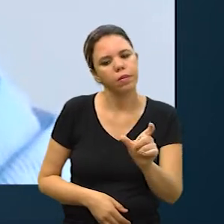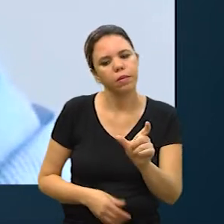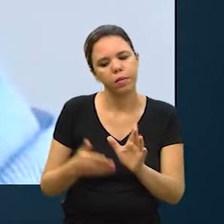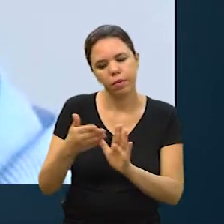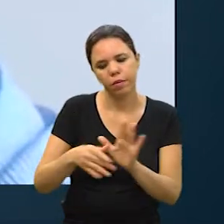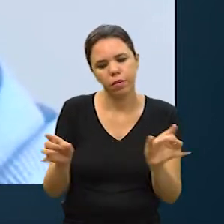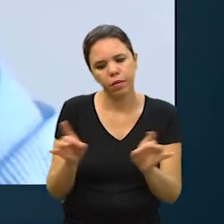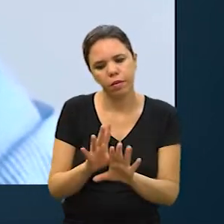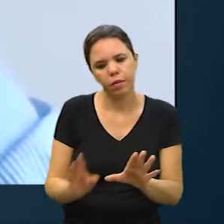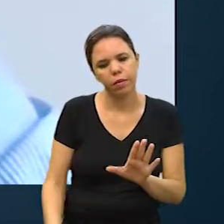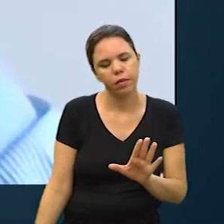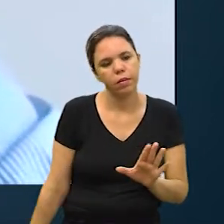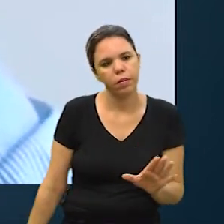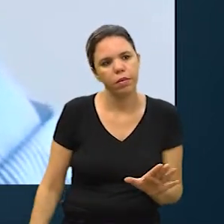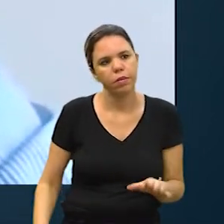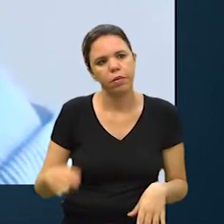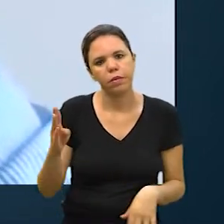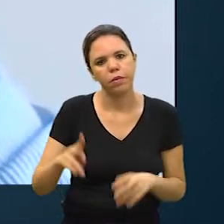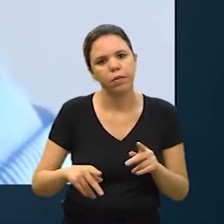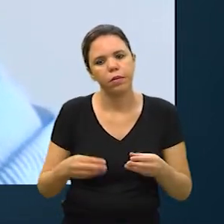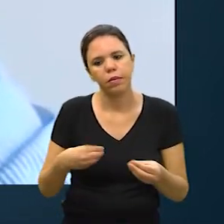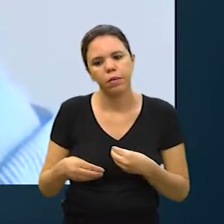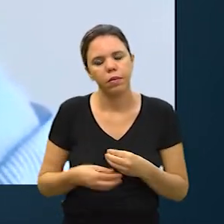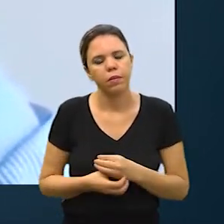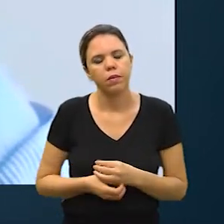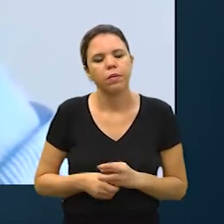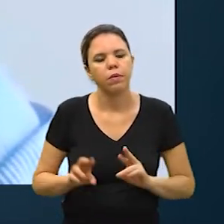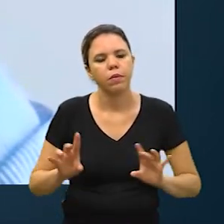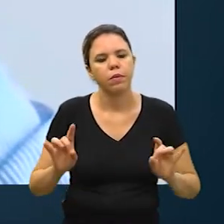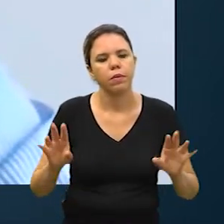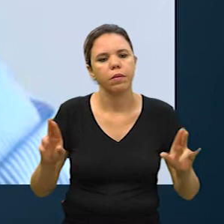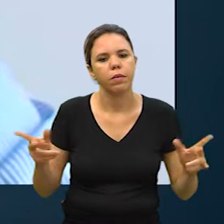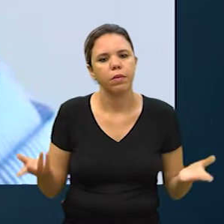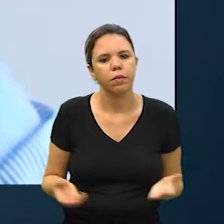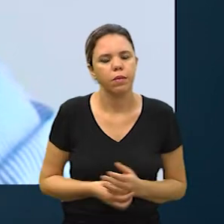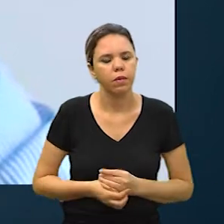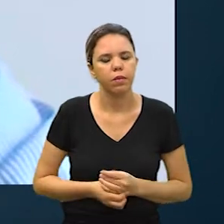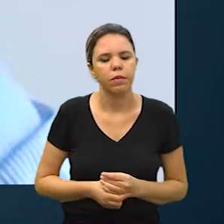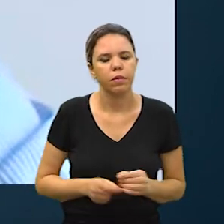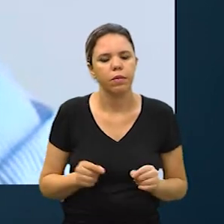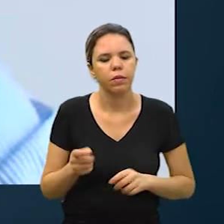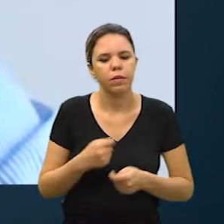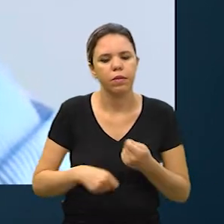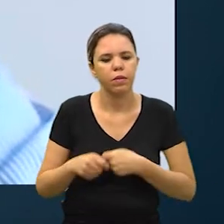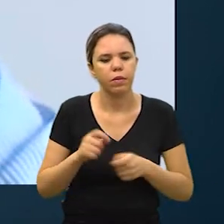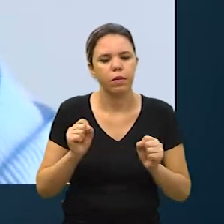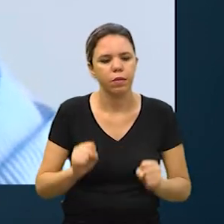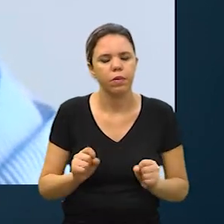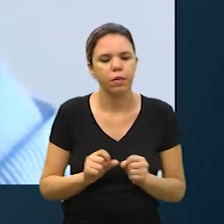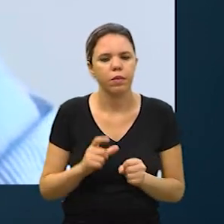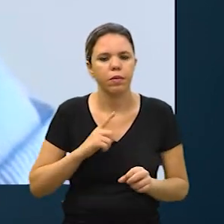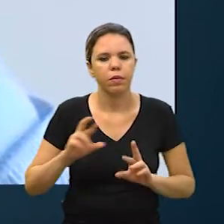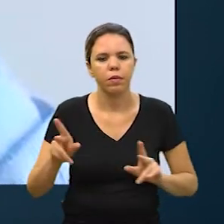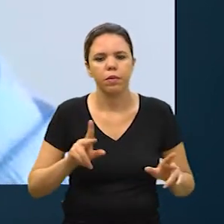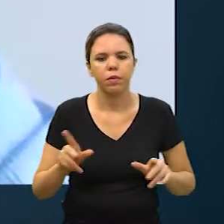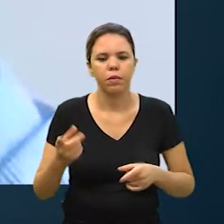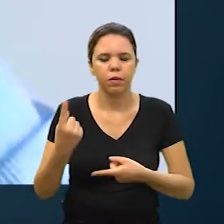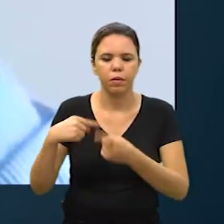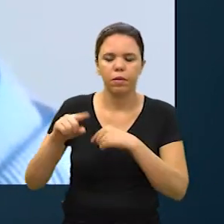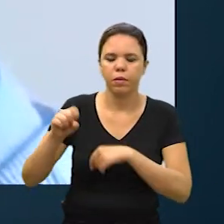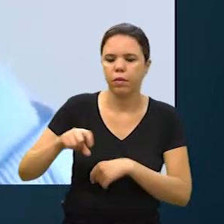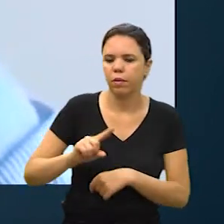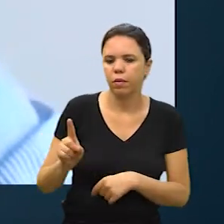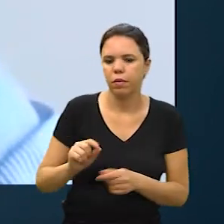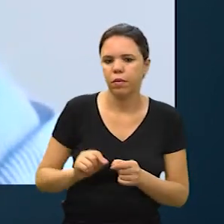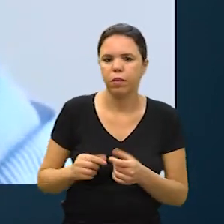e pronto. O fato de ser o brasileiro mais flexível pode ser um diferencial. Para alguns mercados, pode ser a diferença de fazer sucesso